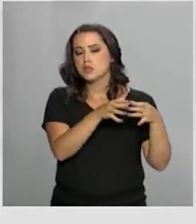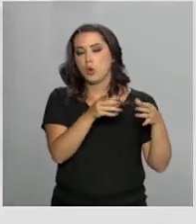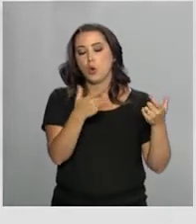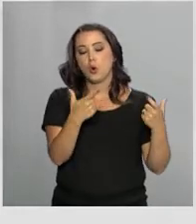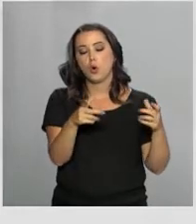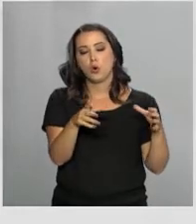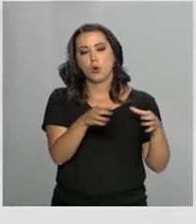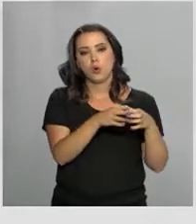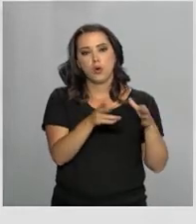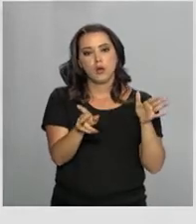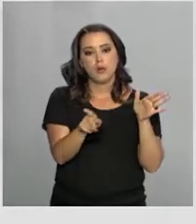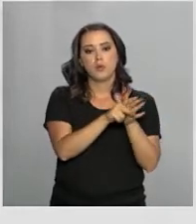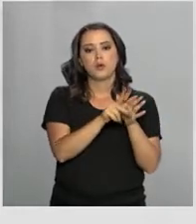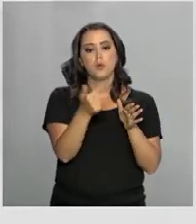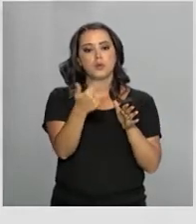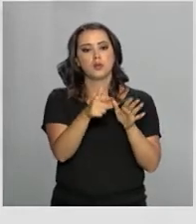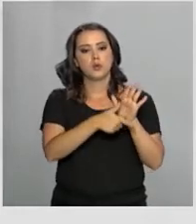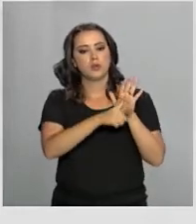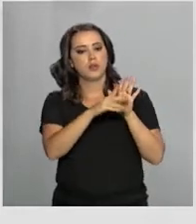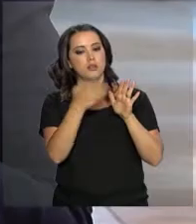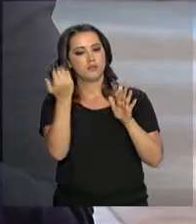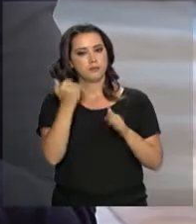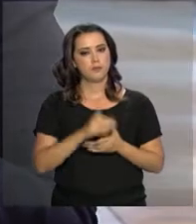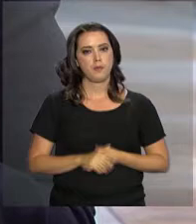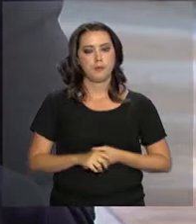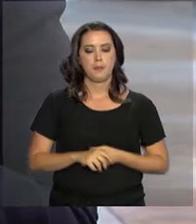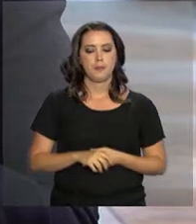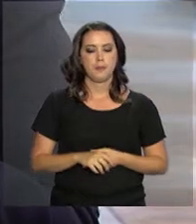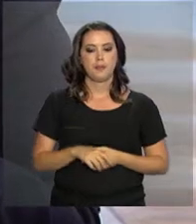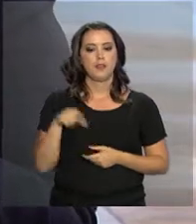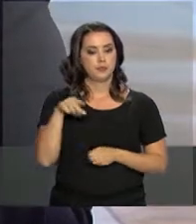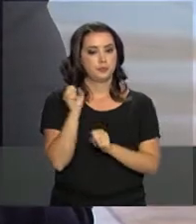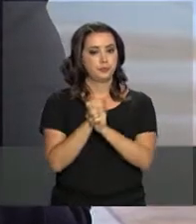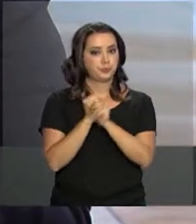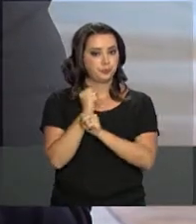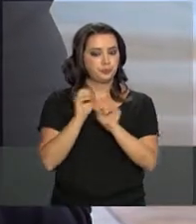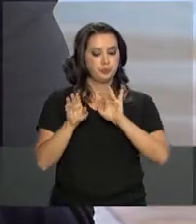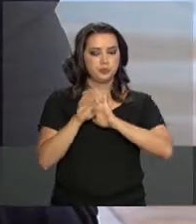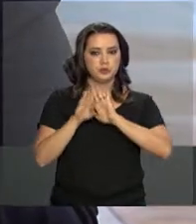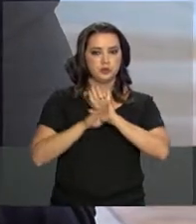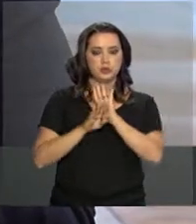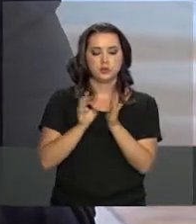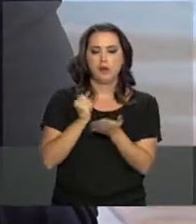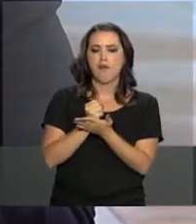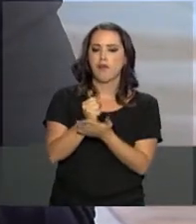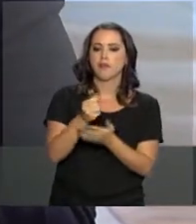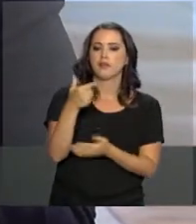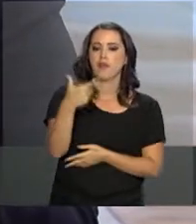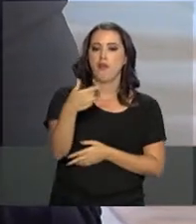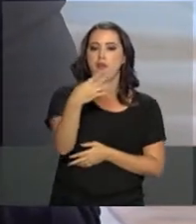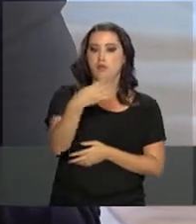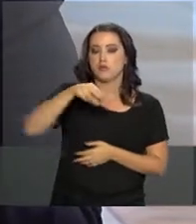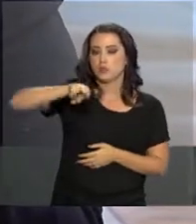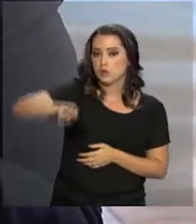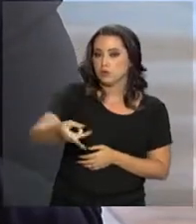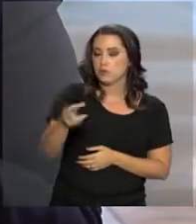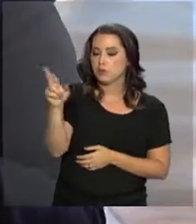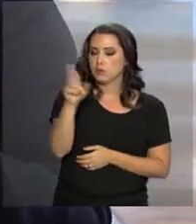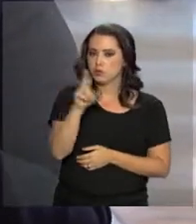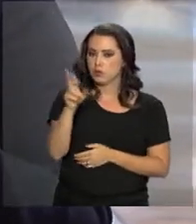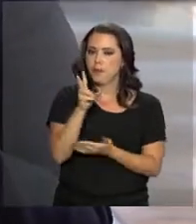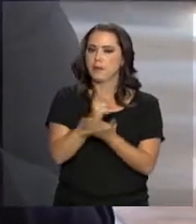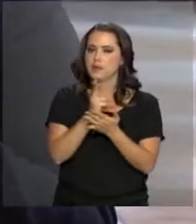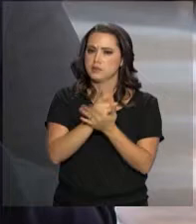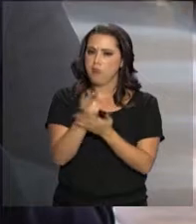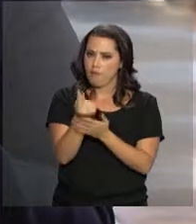e que não tenham participado de edições anteriores. Este ano, o programa vai disponibilizar 24 milhões de reais, o mesmo valor